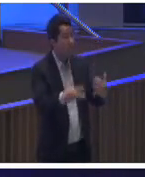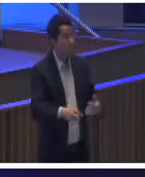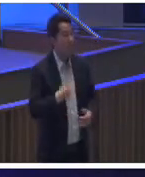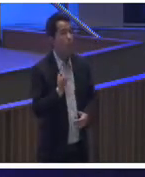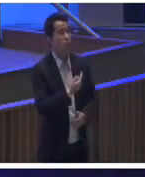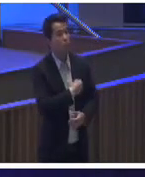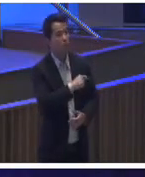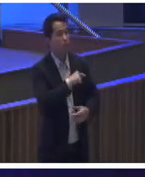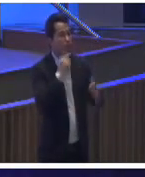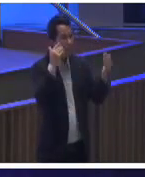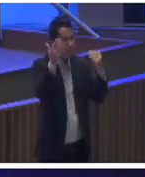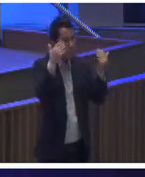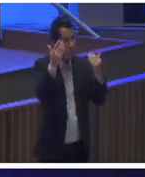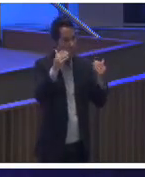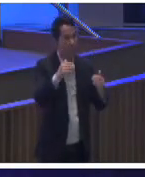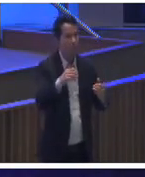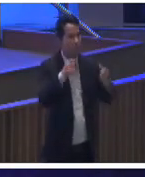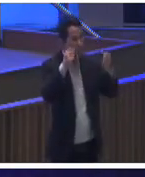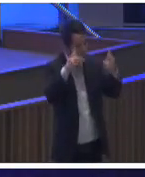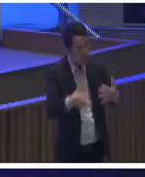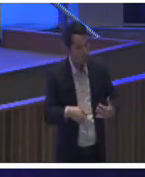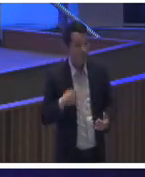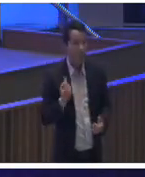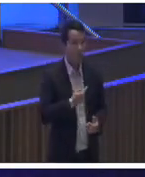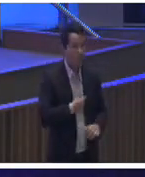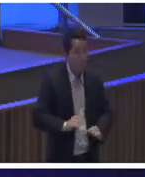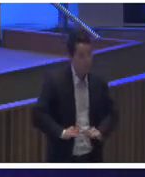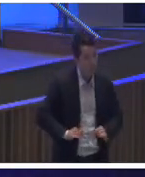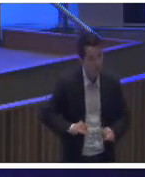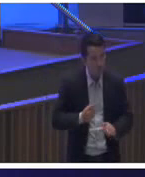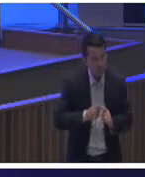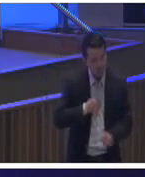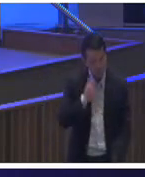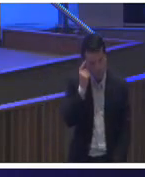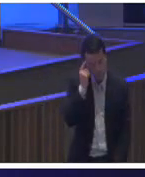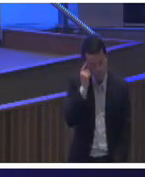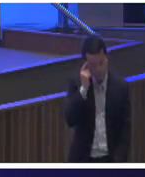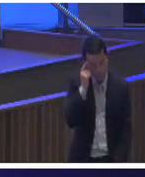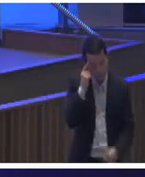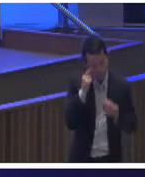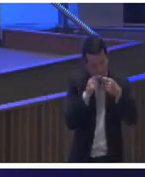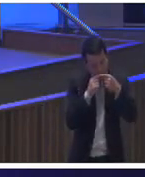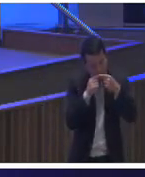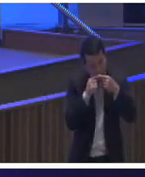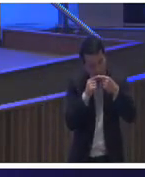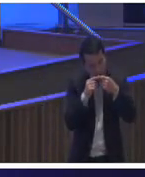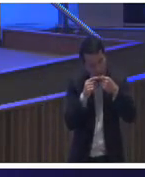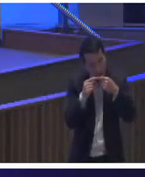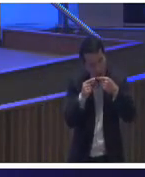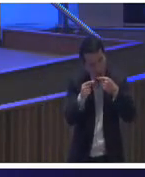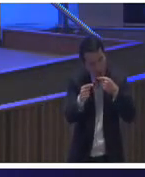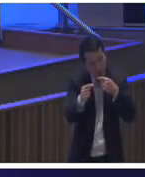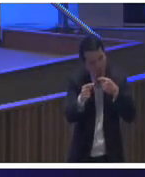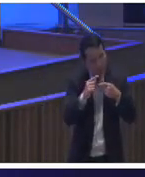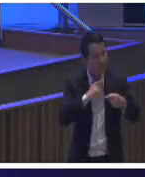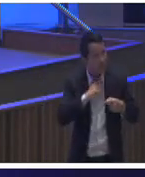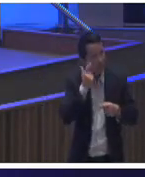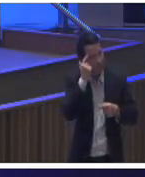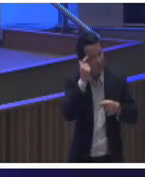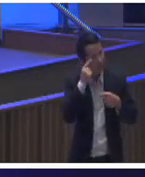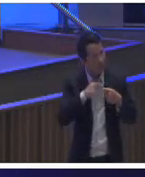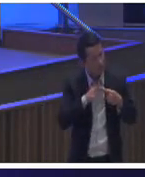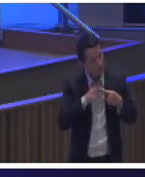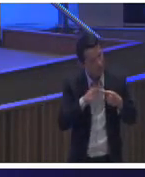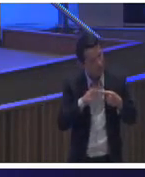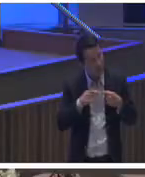tem pensamentos, tá, automáticos que vêm à nossa mente,